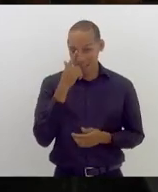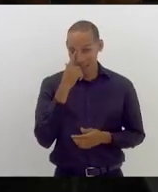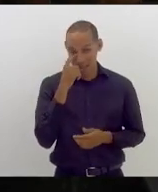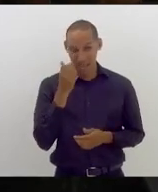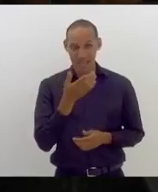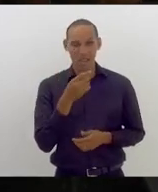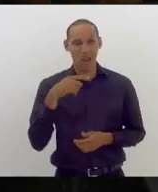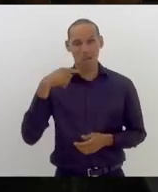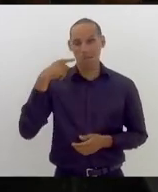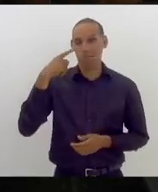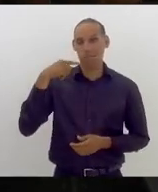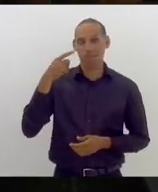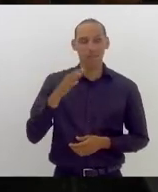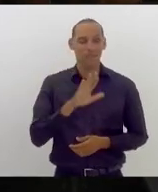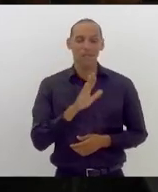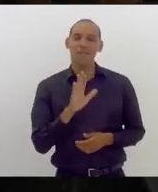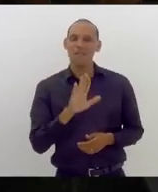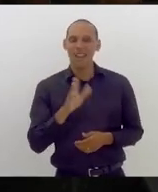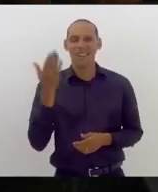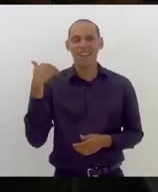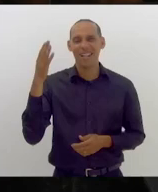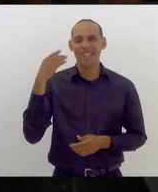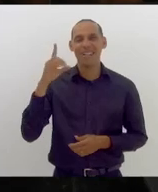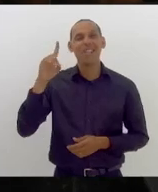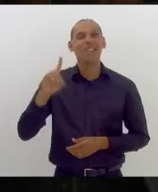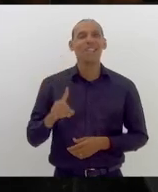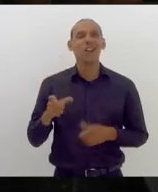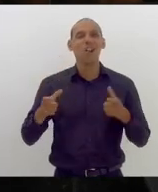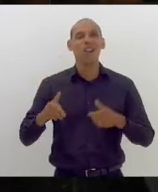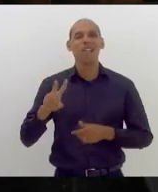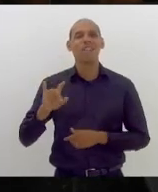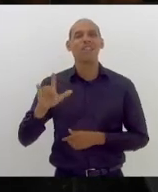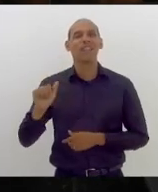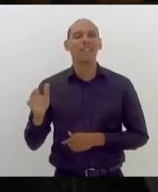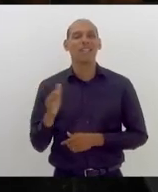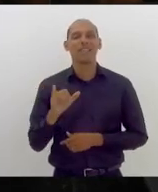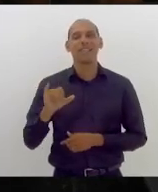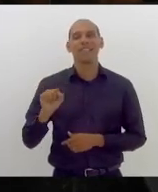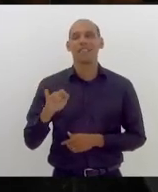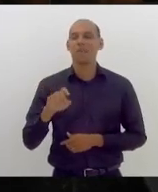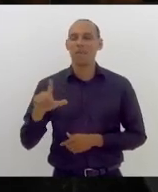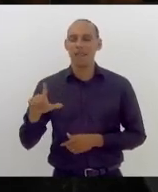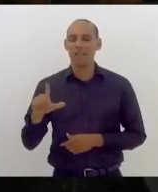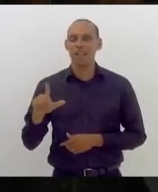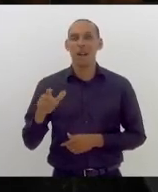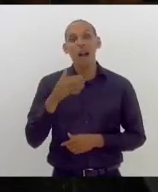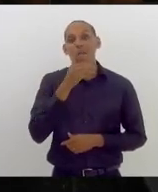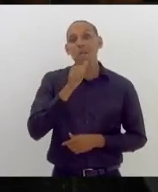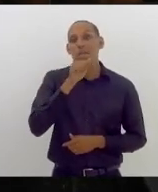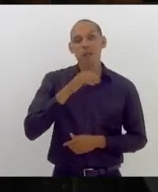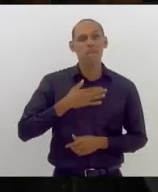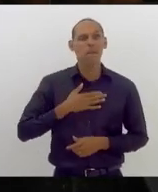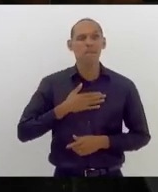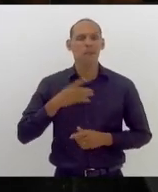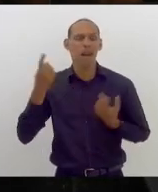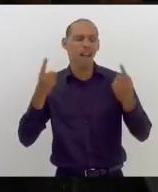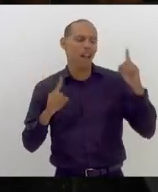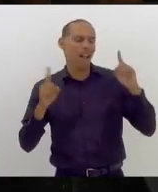de advogado, mas já foi diretor da Vila Isabel. Então, meu pai foi uma figura que sempre gostou de carnaval.